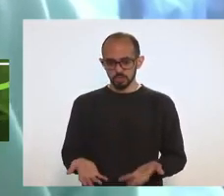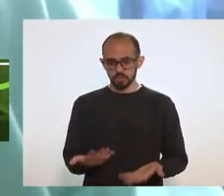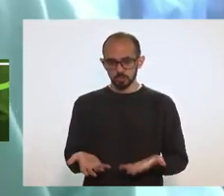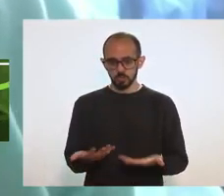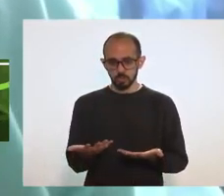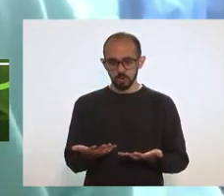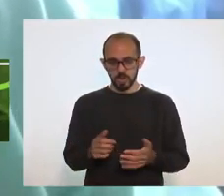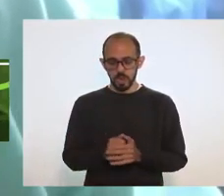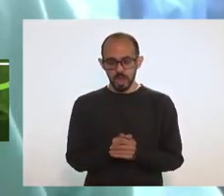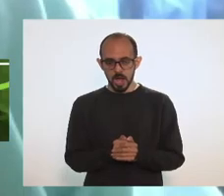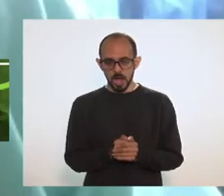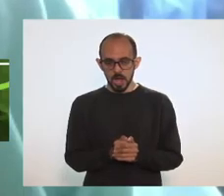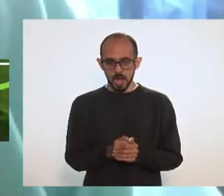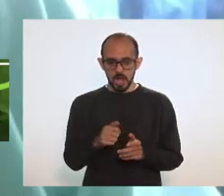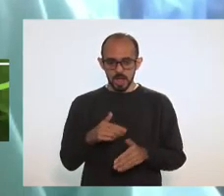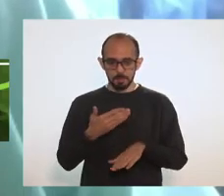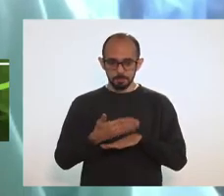Ele veda